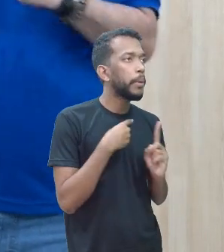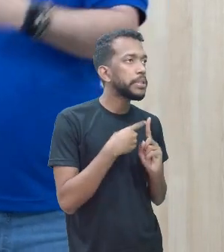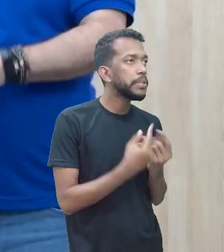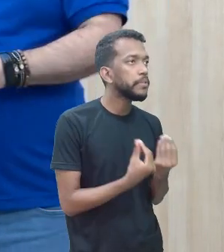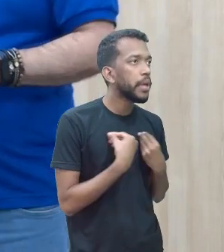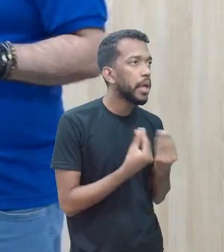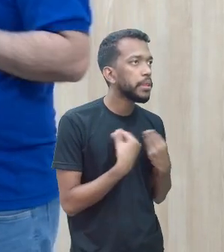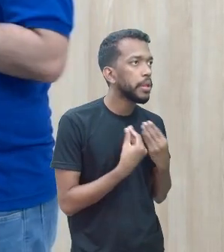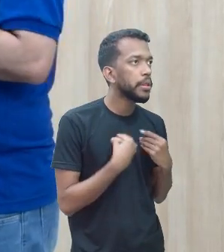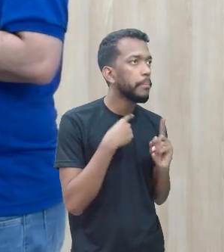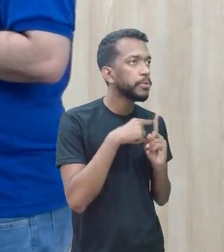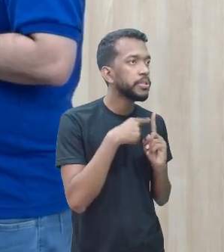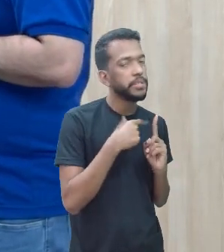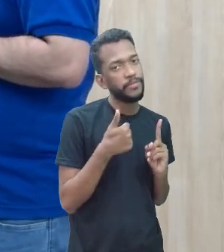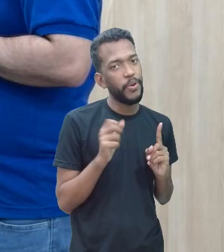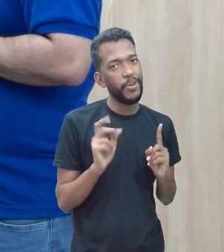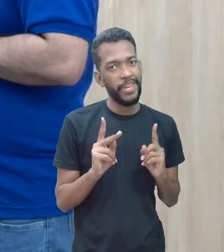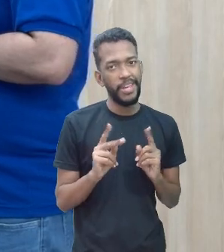fazer esse trabalho.